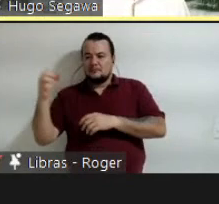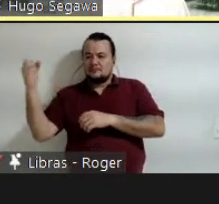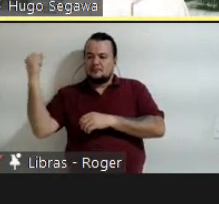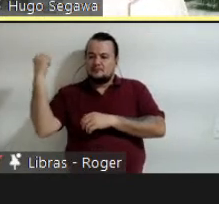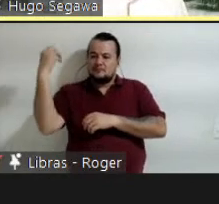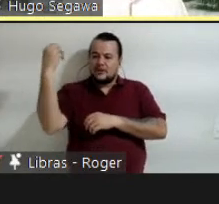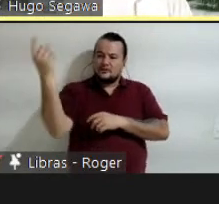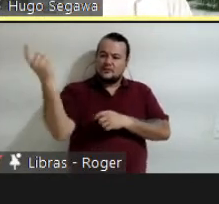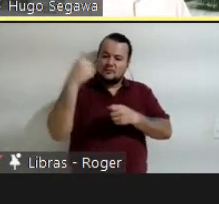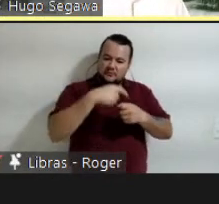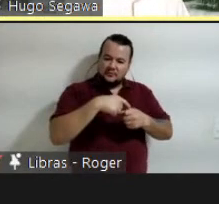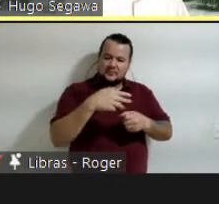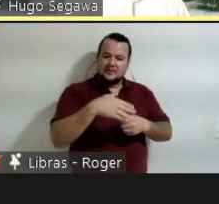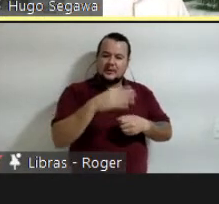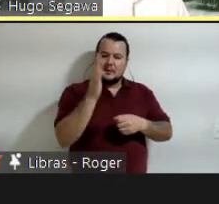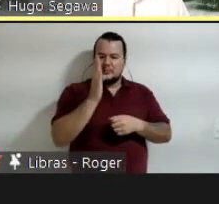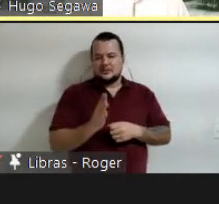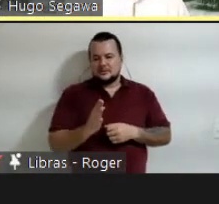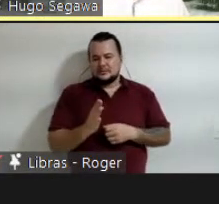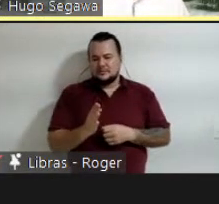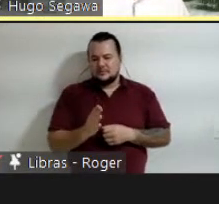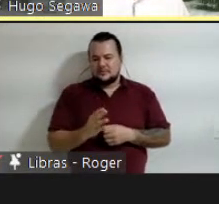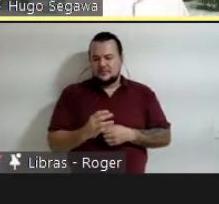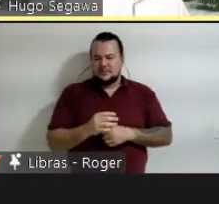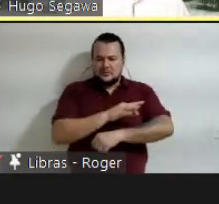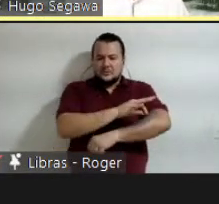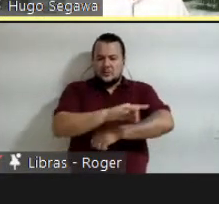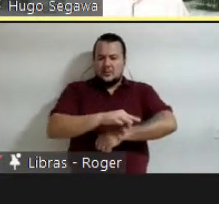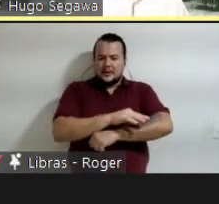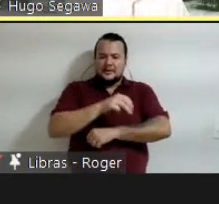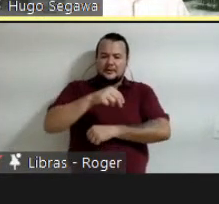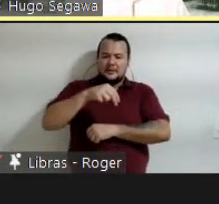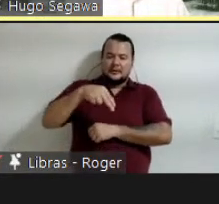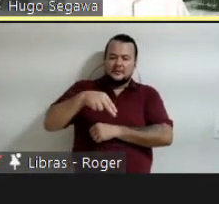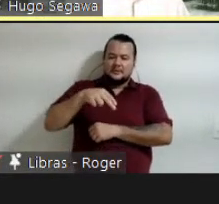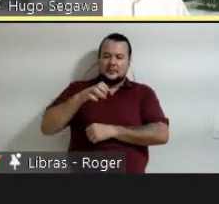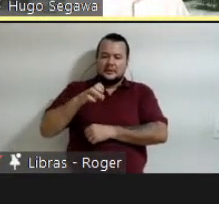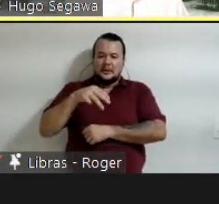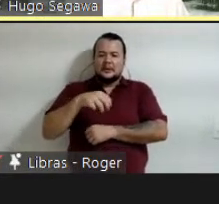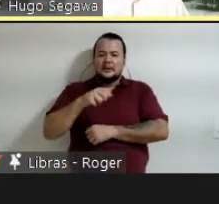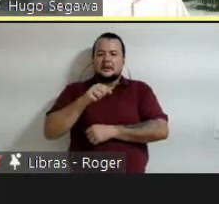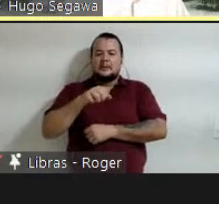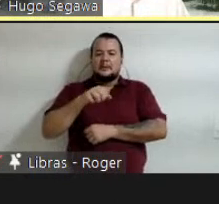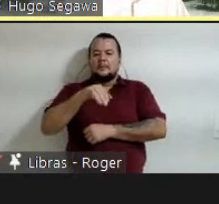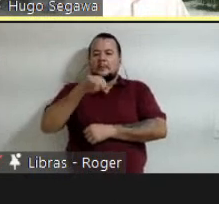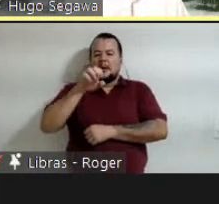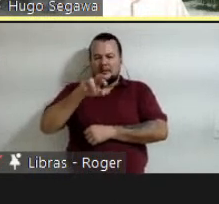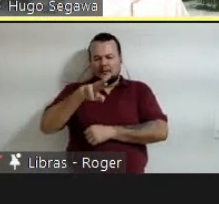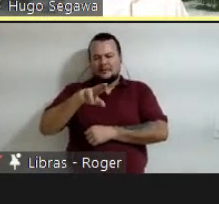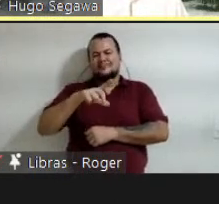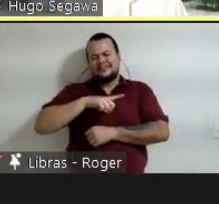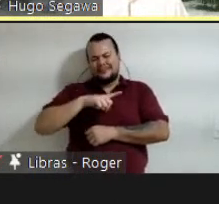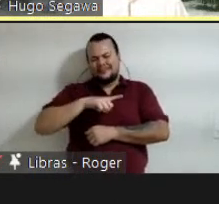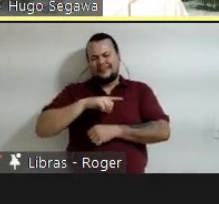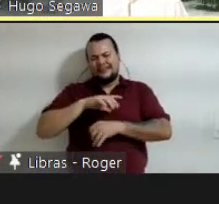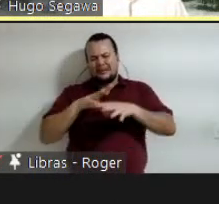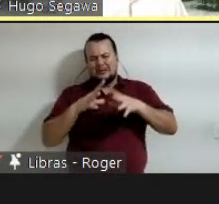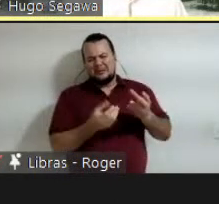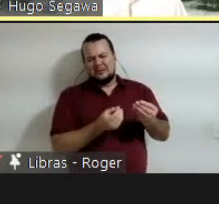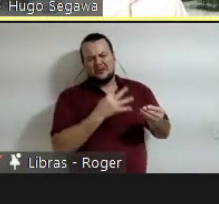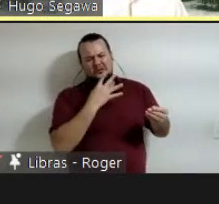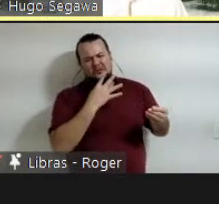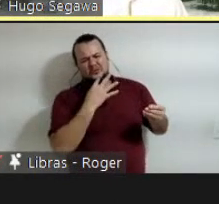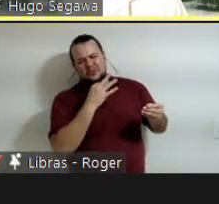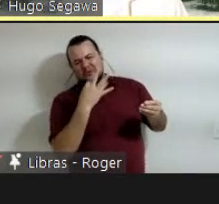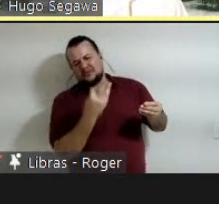O Niemeyer vai ter uma carreira internacional. Neste caso, vocês estão vendo um hospital no Panamá, desse